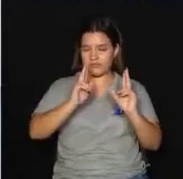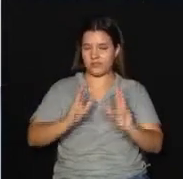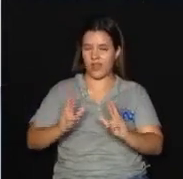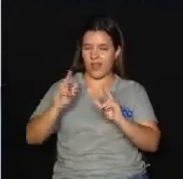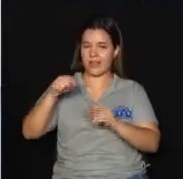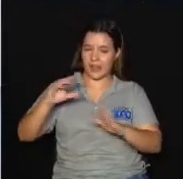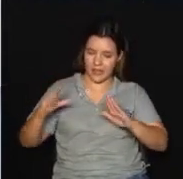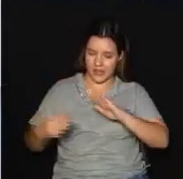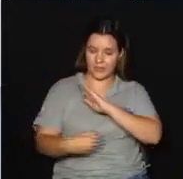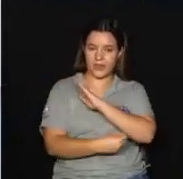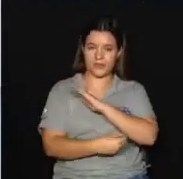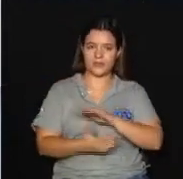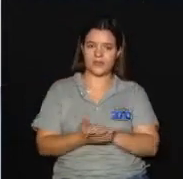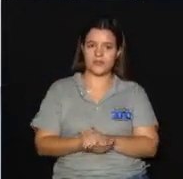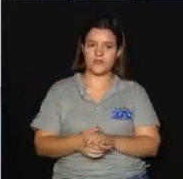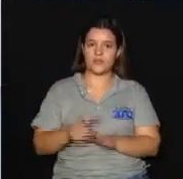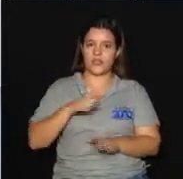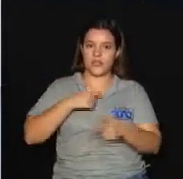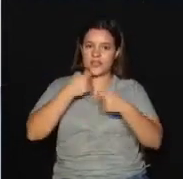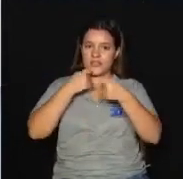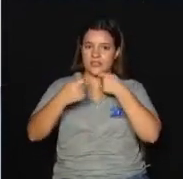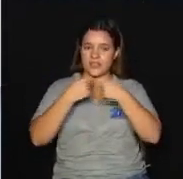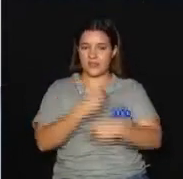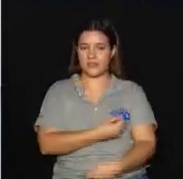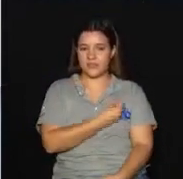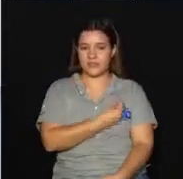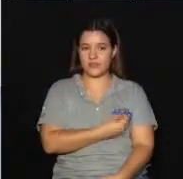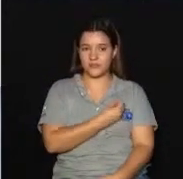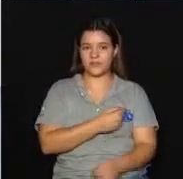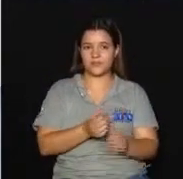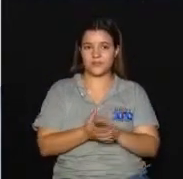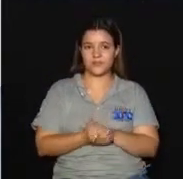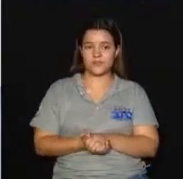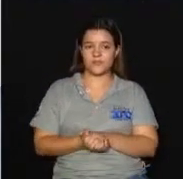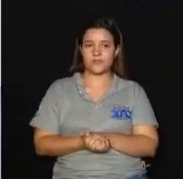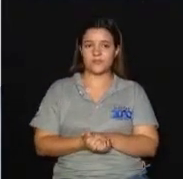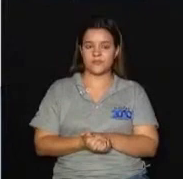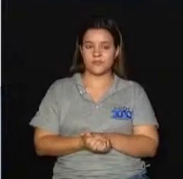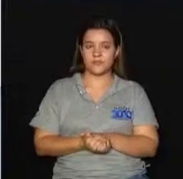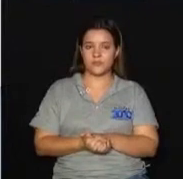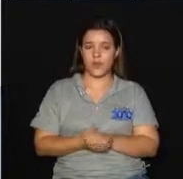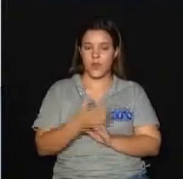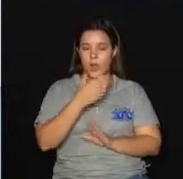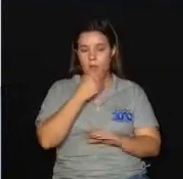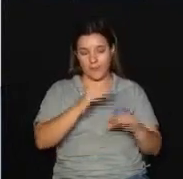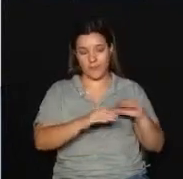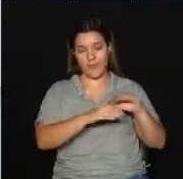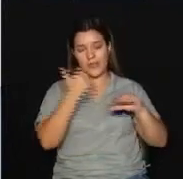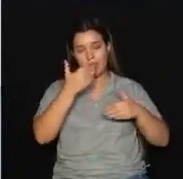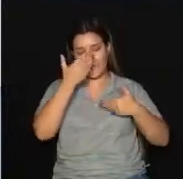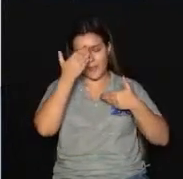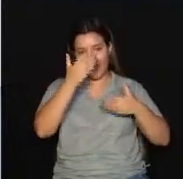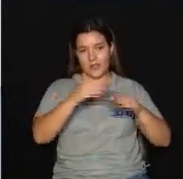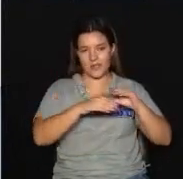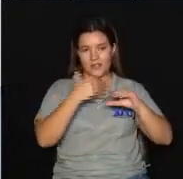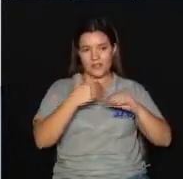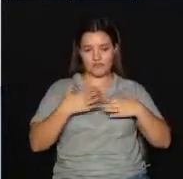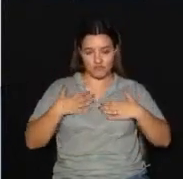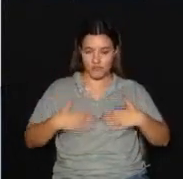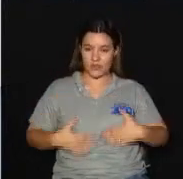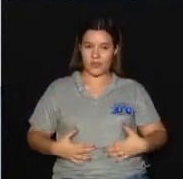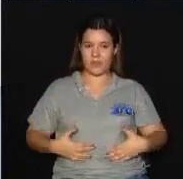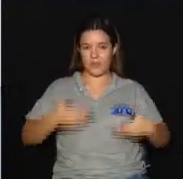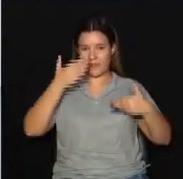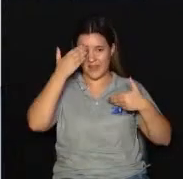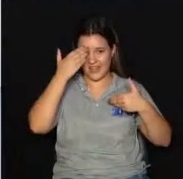Câmara Total e já tem entrevista ao vivo com ele. Enquanto isso, Marcos Jesus, muito obrigado pela mensagem, elogia até minha camisa,